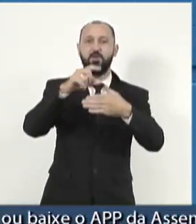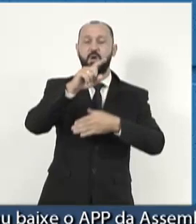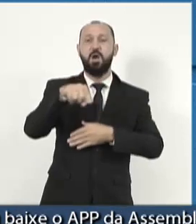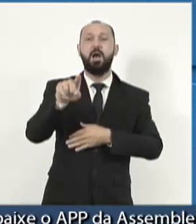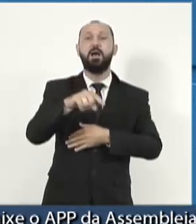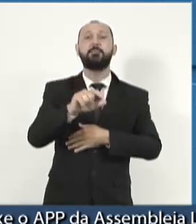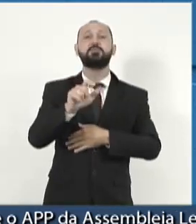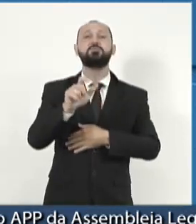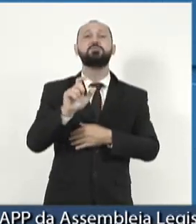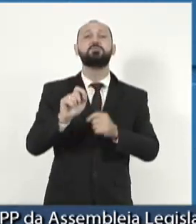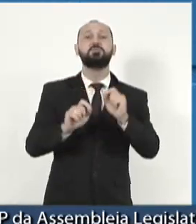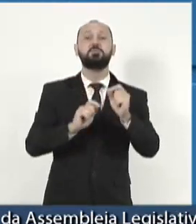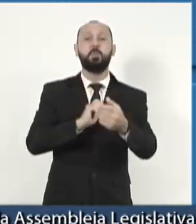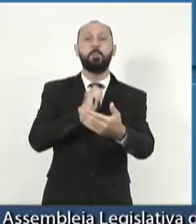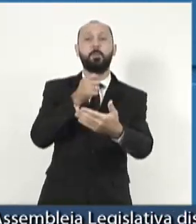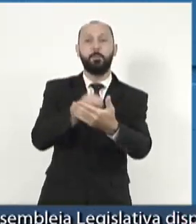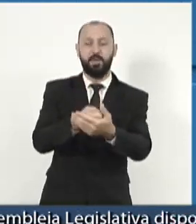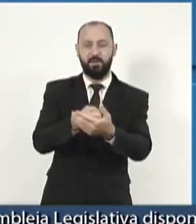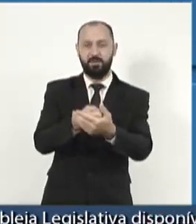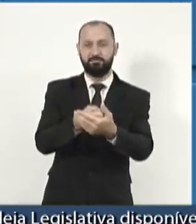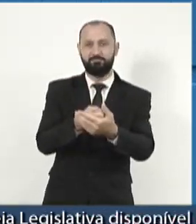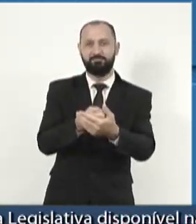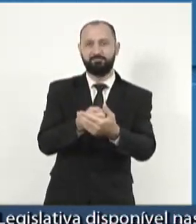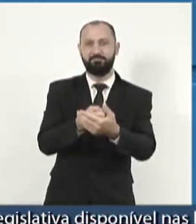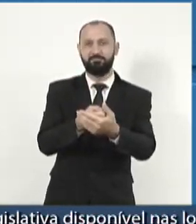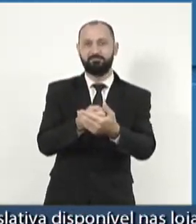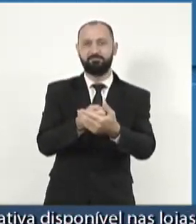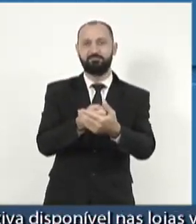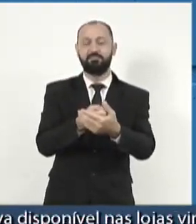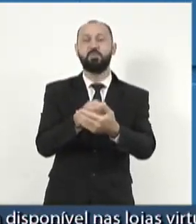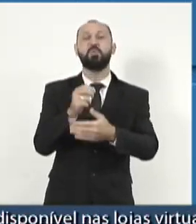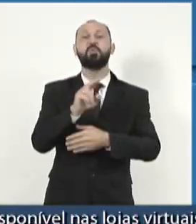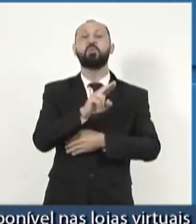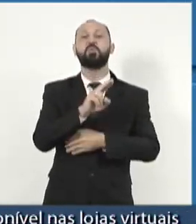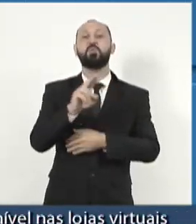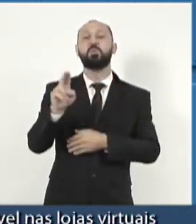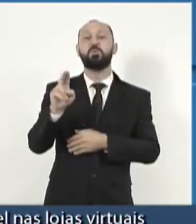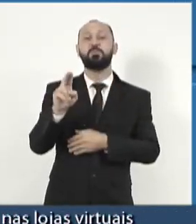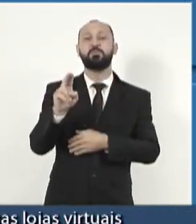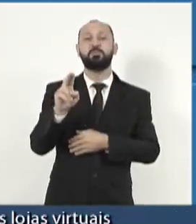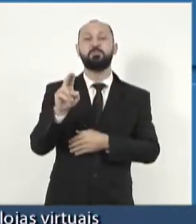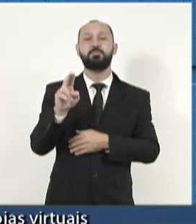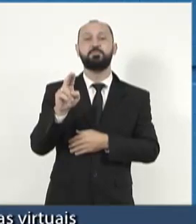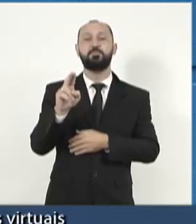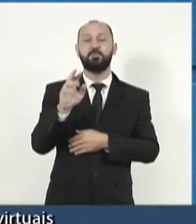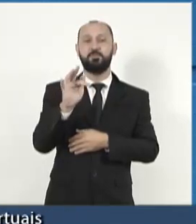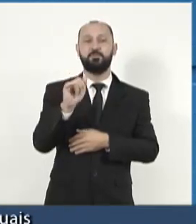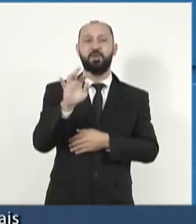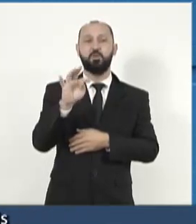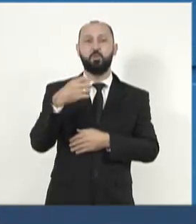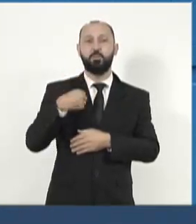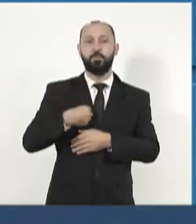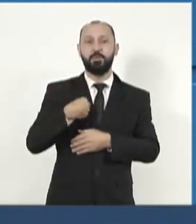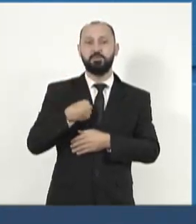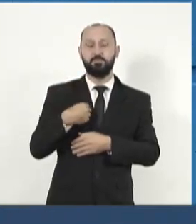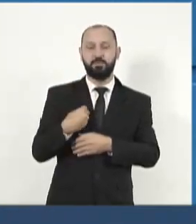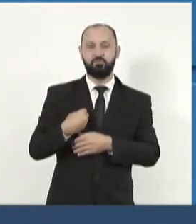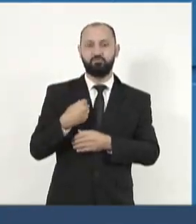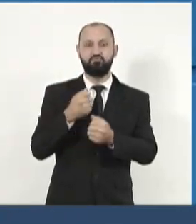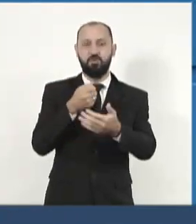primeiro discutimos a isenção dessa taxa que foi criada, né? E o doutor Ricardo Ayashi explicou que não é